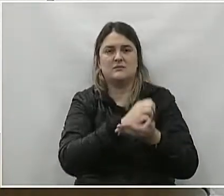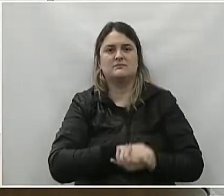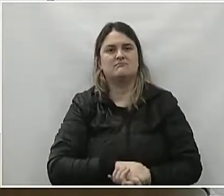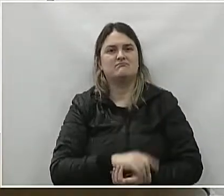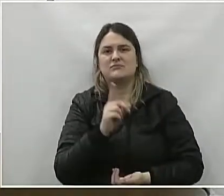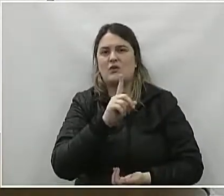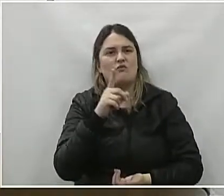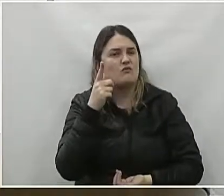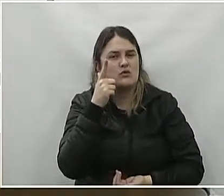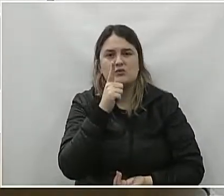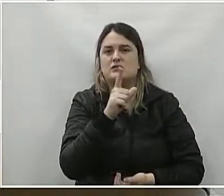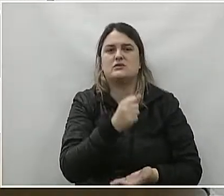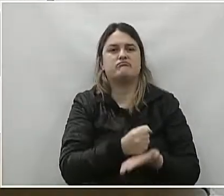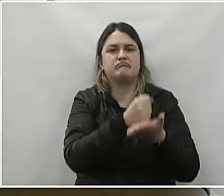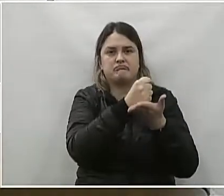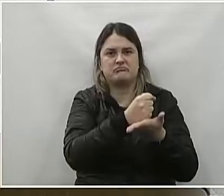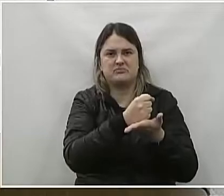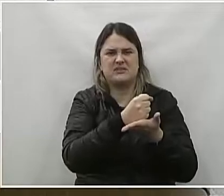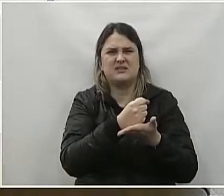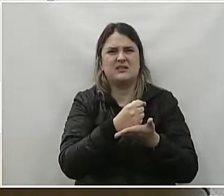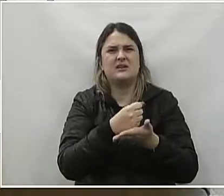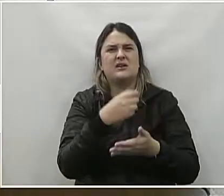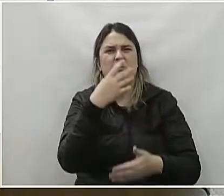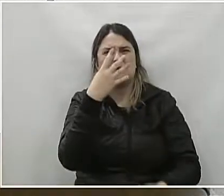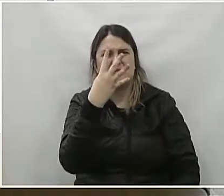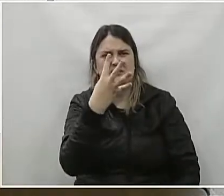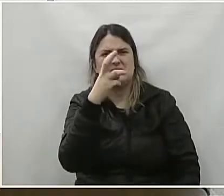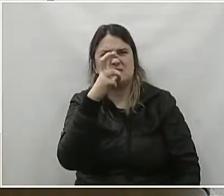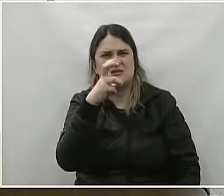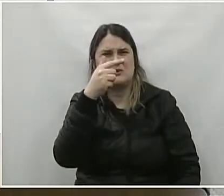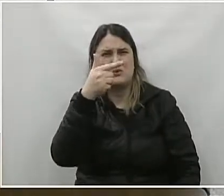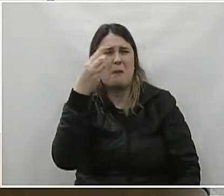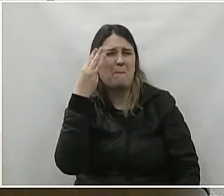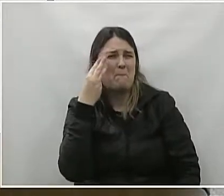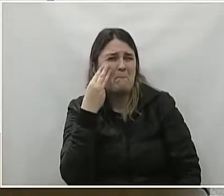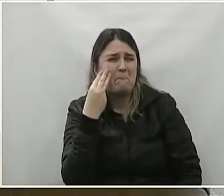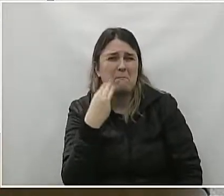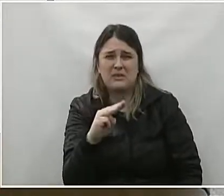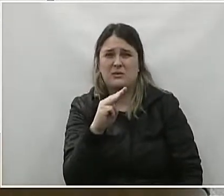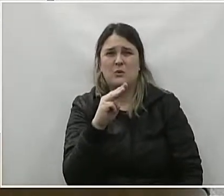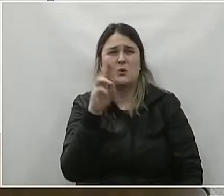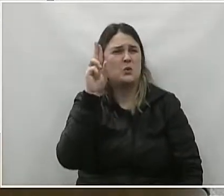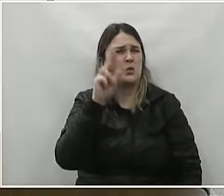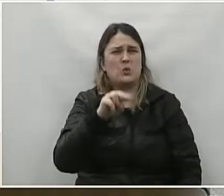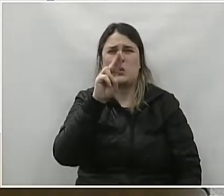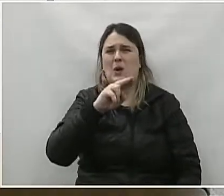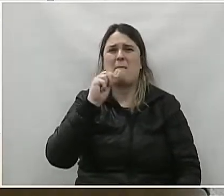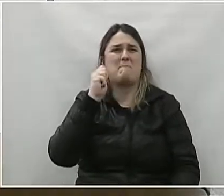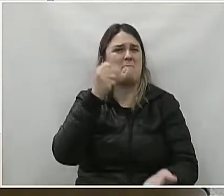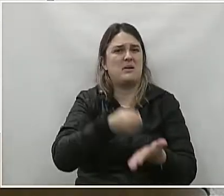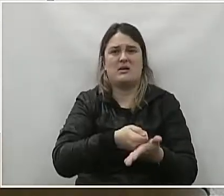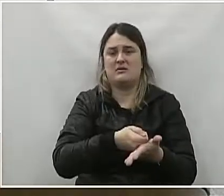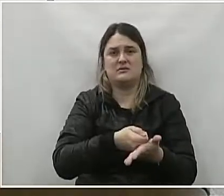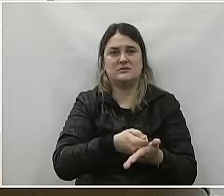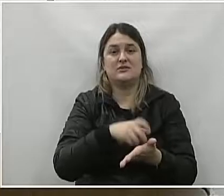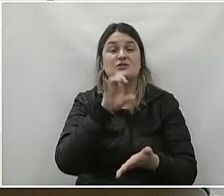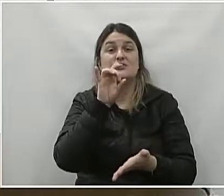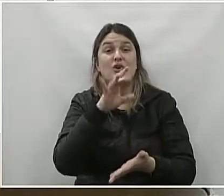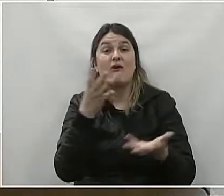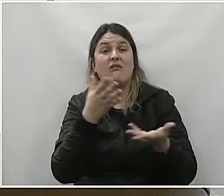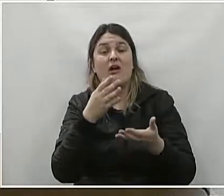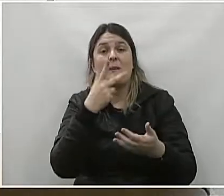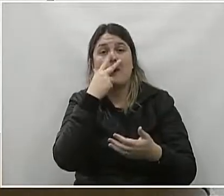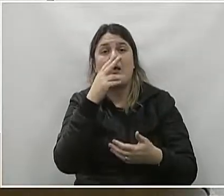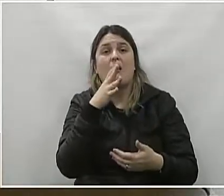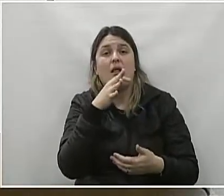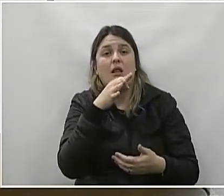vão conseguir. Que em 452 milhões, mas não vão pagar nunca. Eles querem só